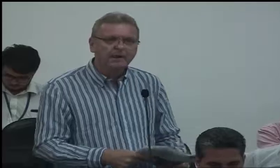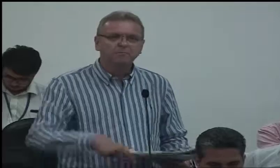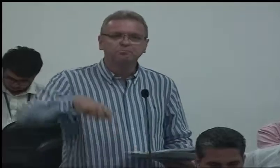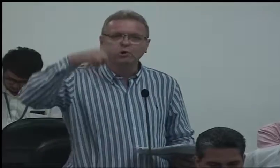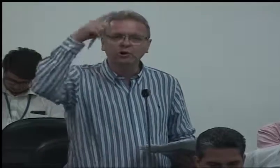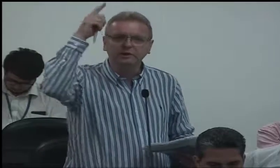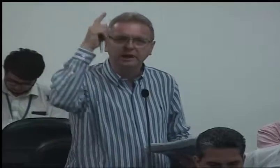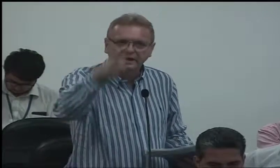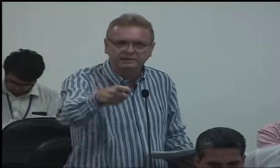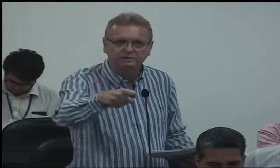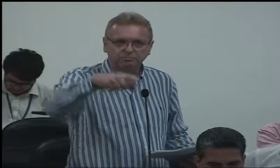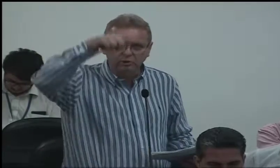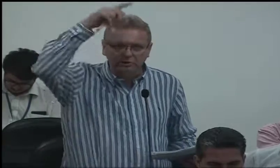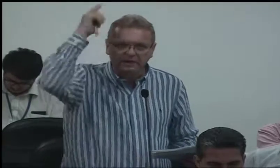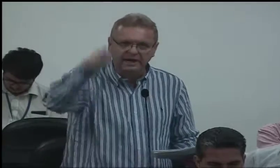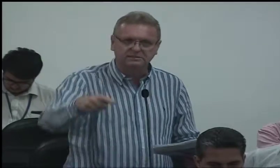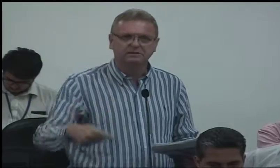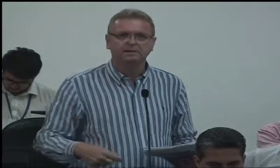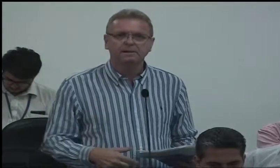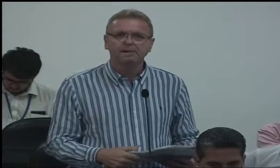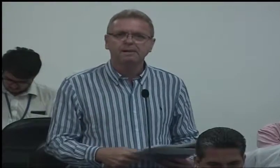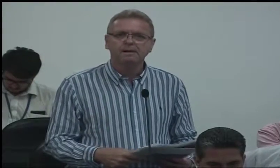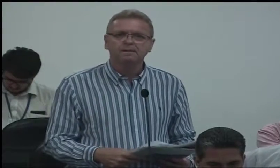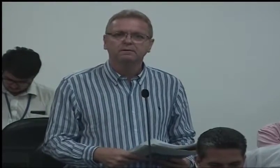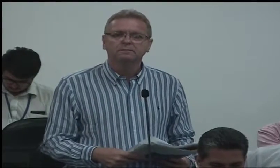daquilo. Burguês.